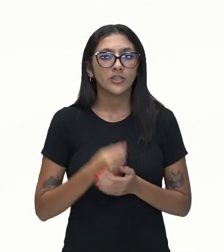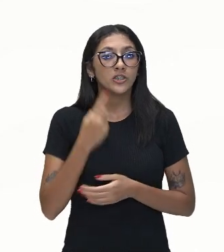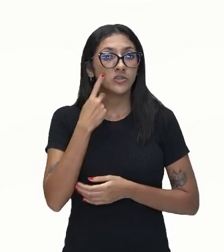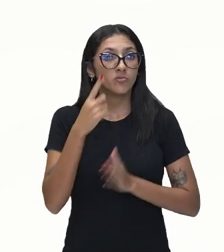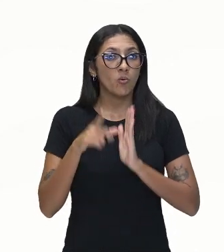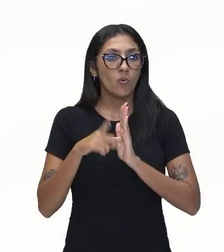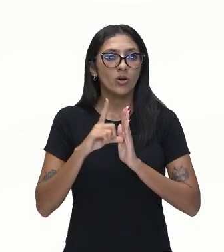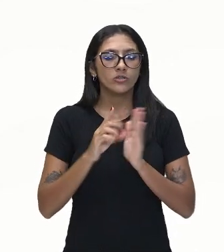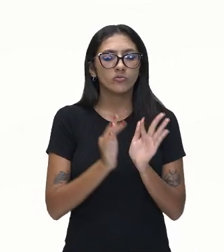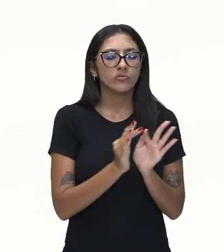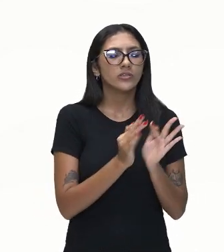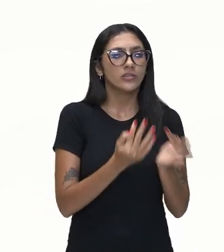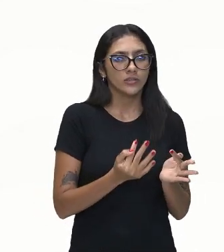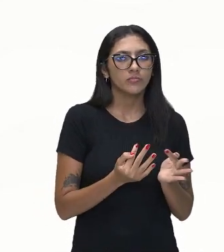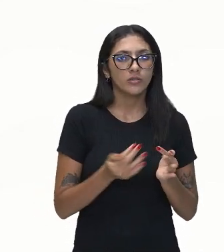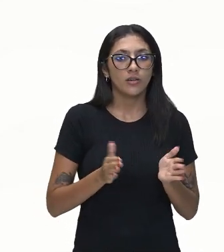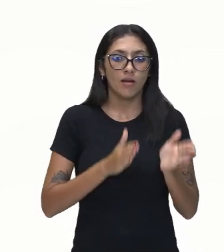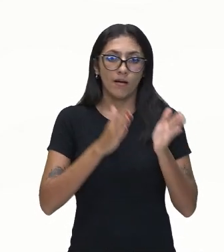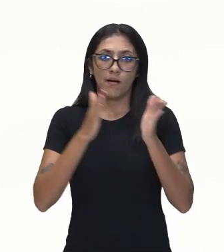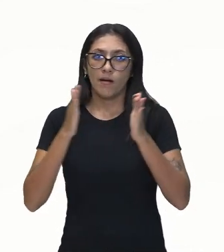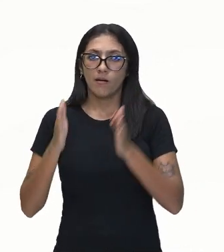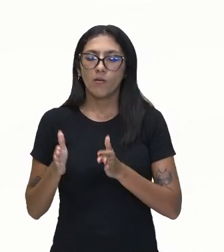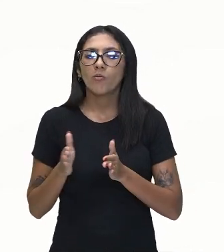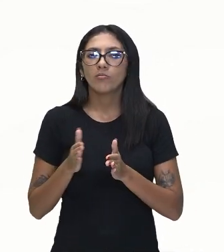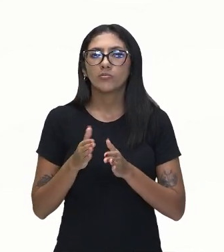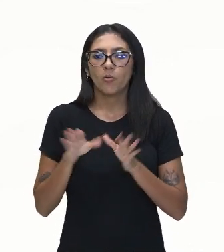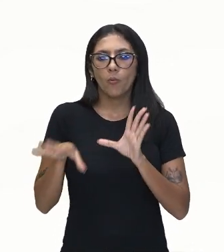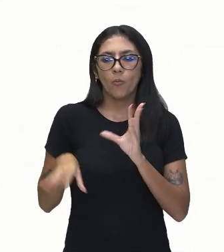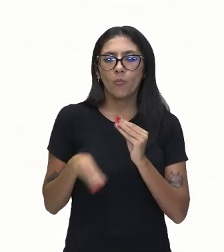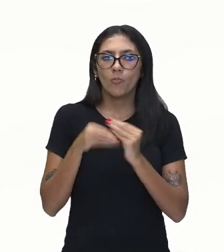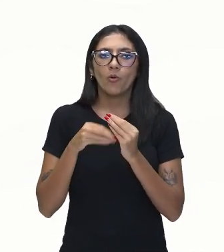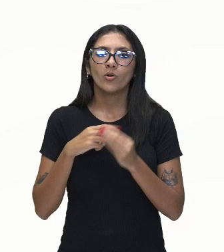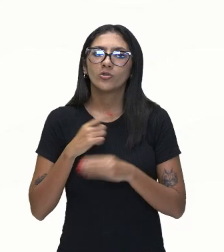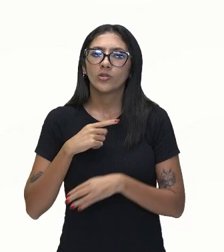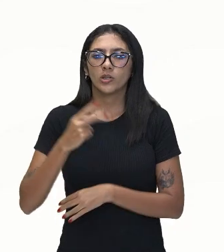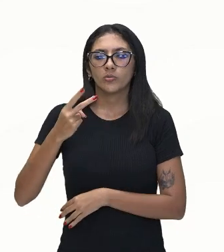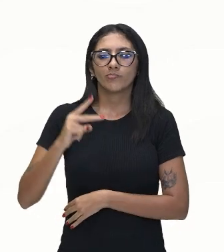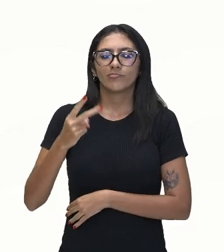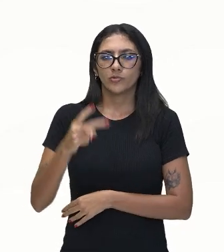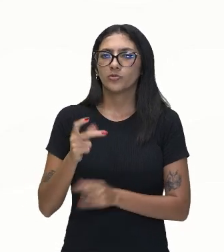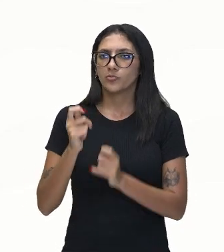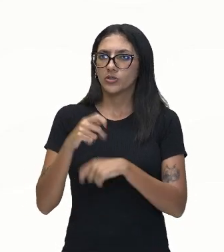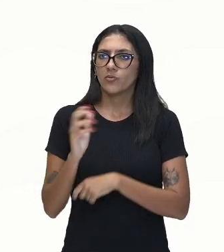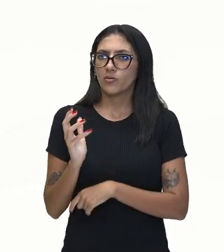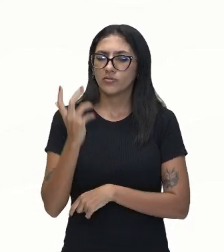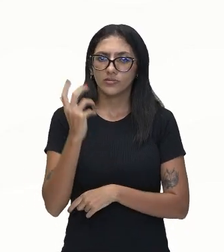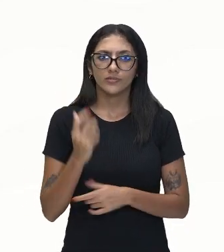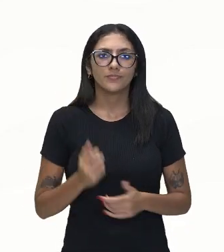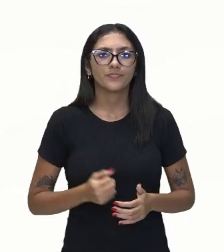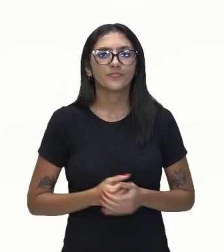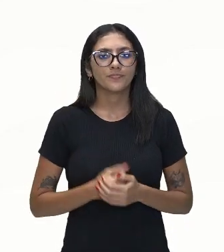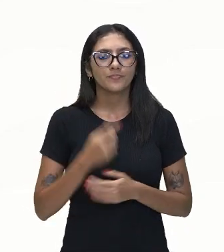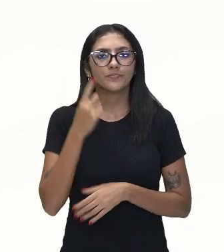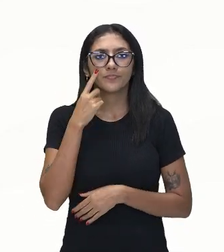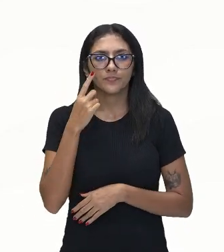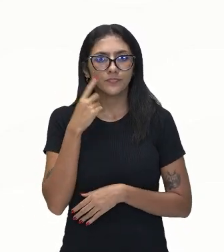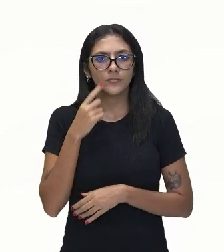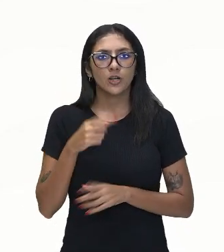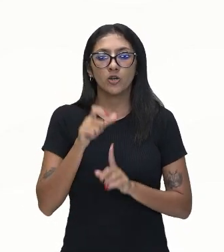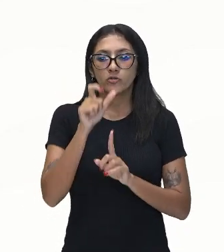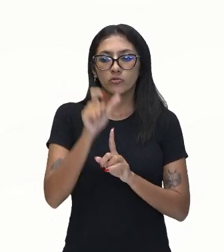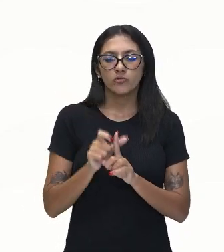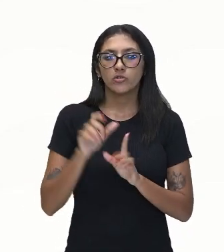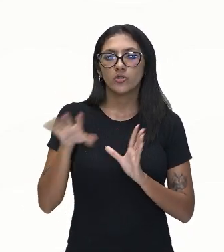Com o sujeito composto, gente, acontecem duas situações. Vamos lá. Sujeito composto, se